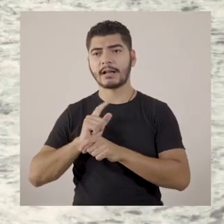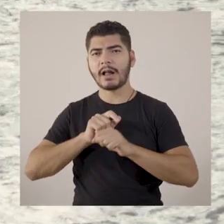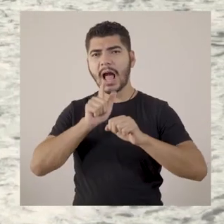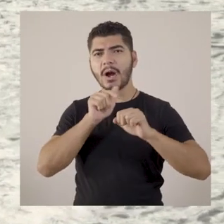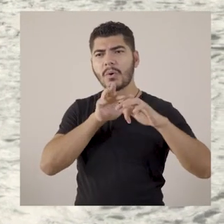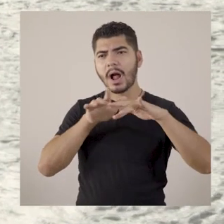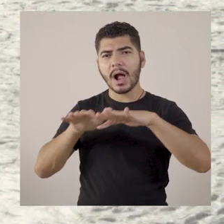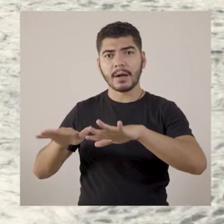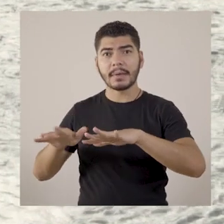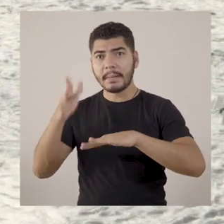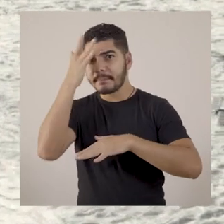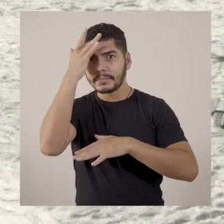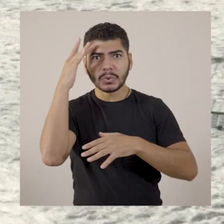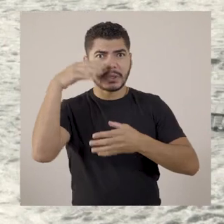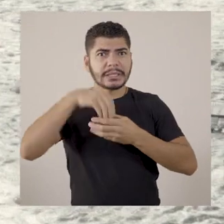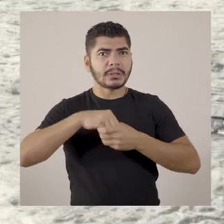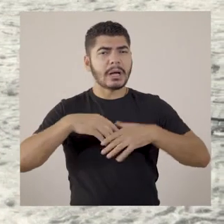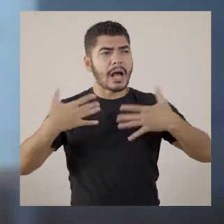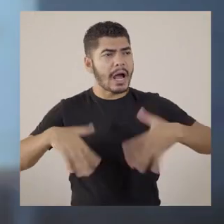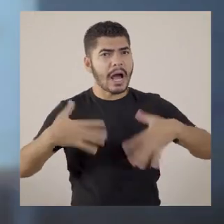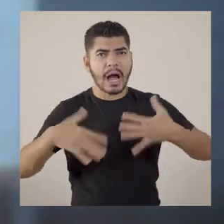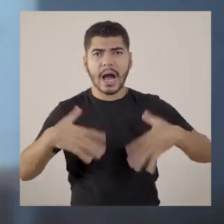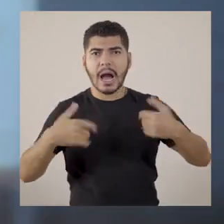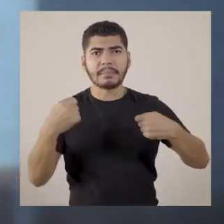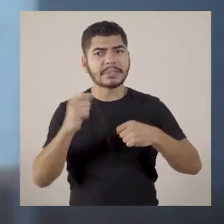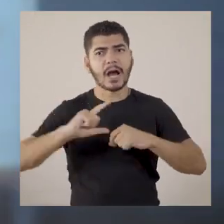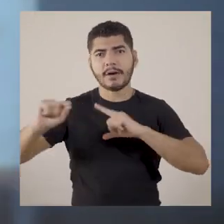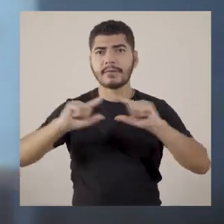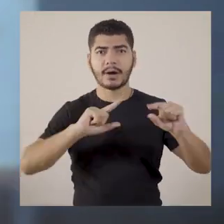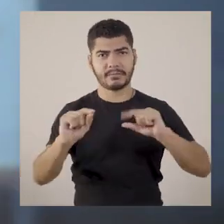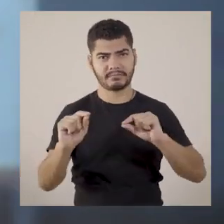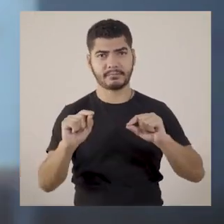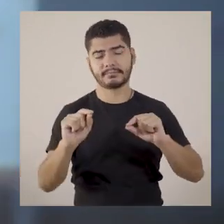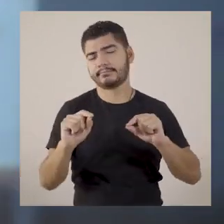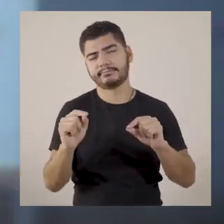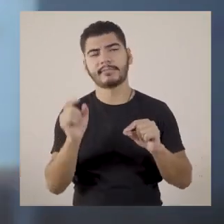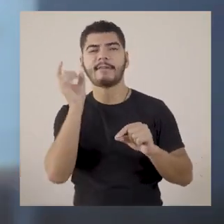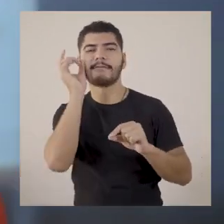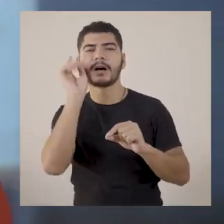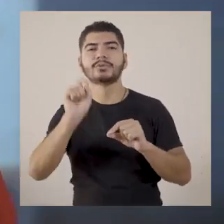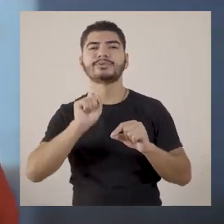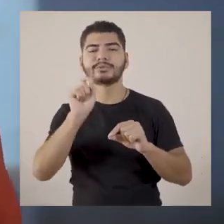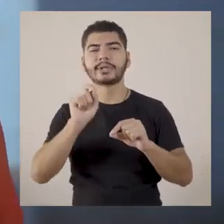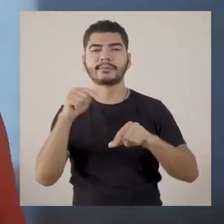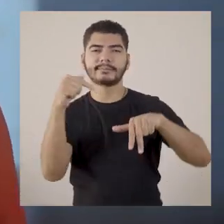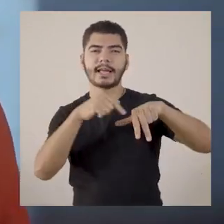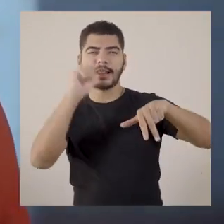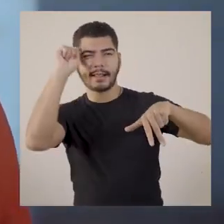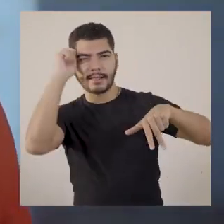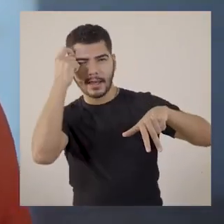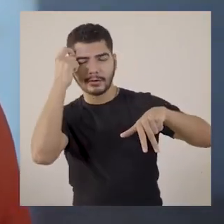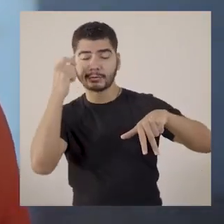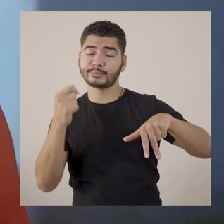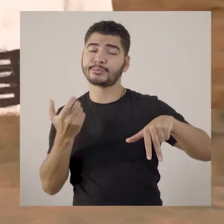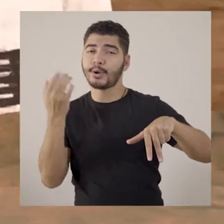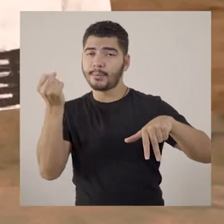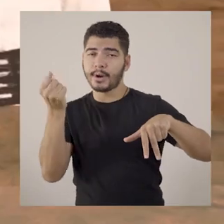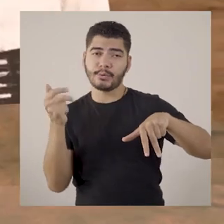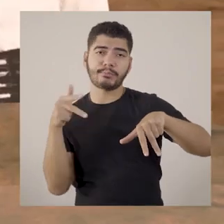precisavam deixar ali o local que invadia a Baixada. Prontamente, os moços montaram nos negros que trabalhavam no local.